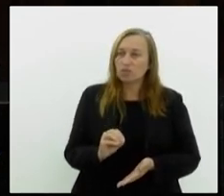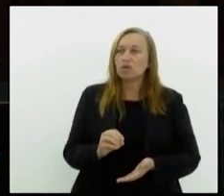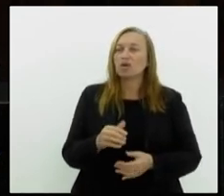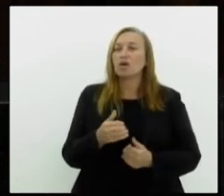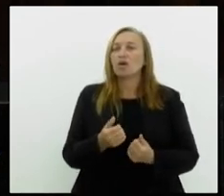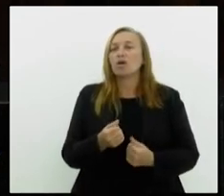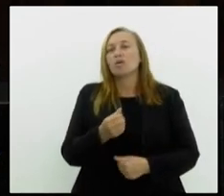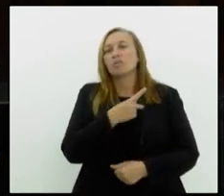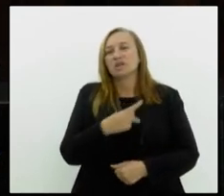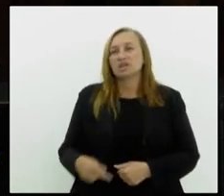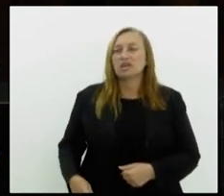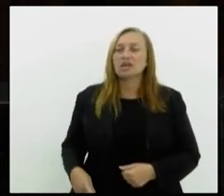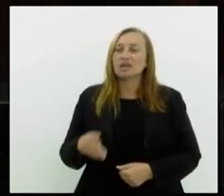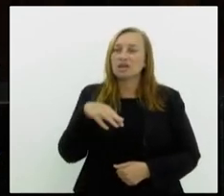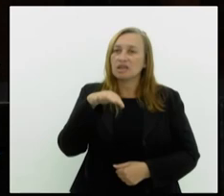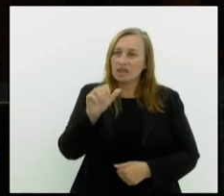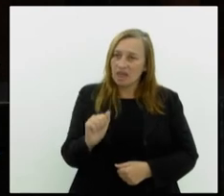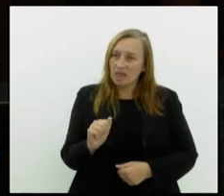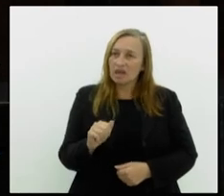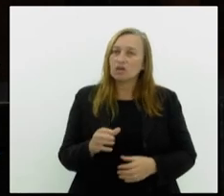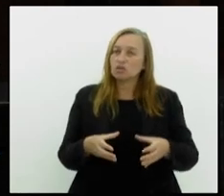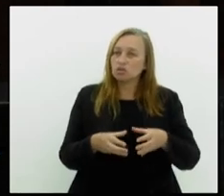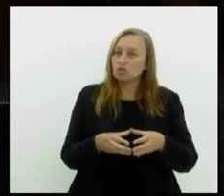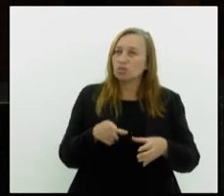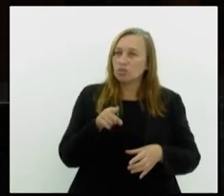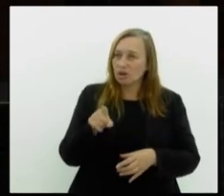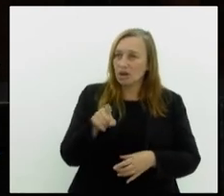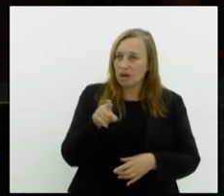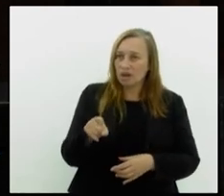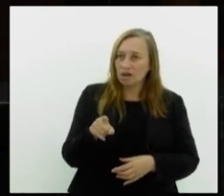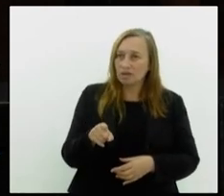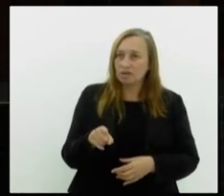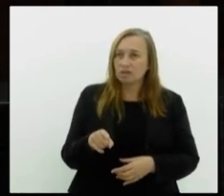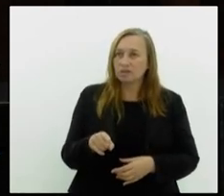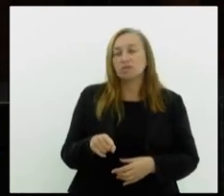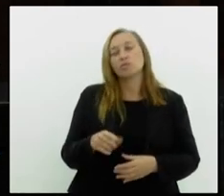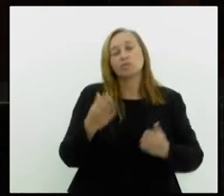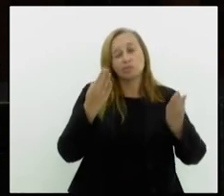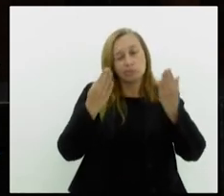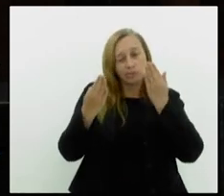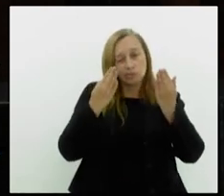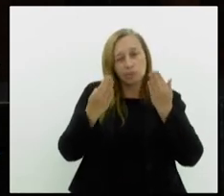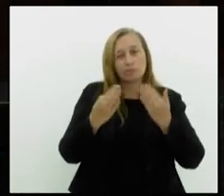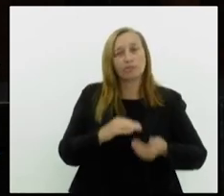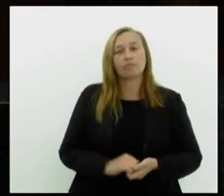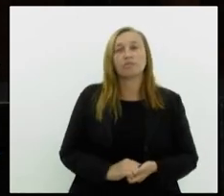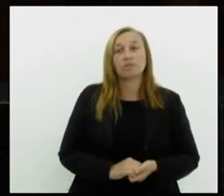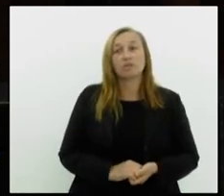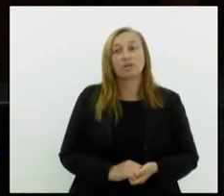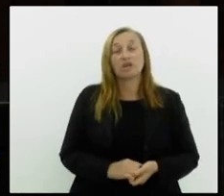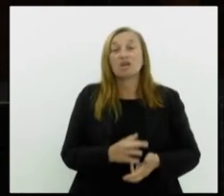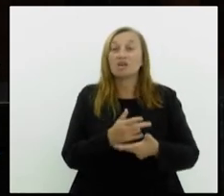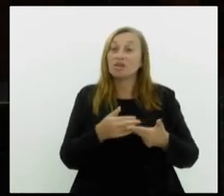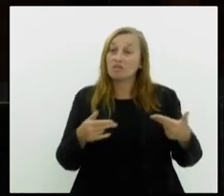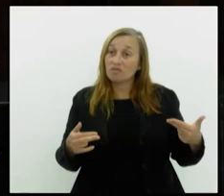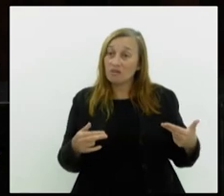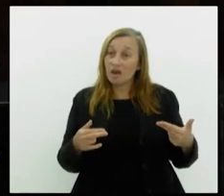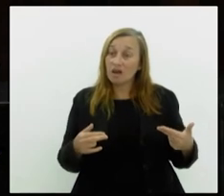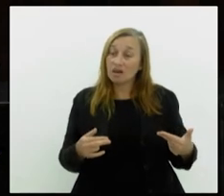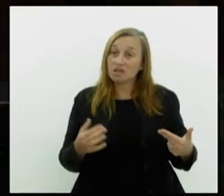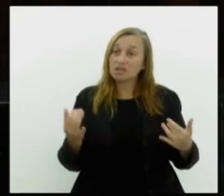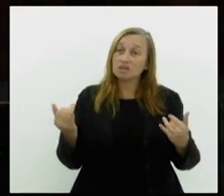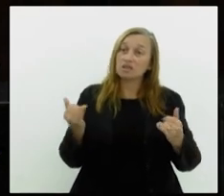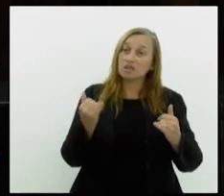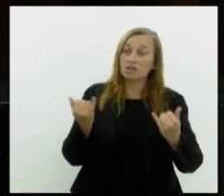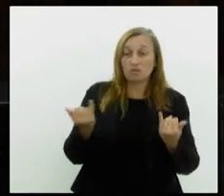INEA e às equipes que lá estavam, fica uma suspeita muito grande de que essas teses esdrúxulas